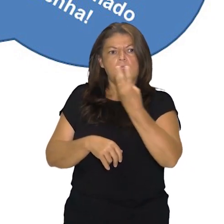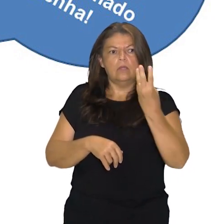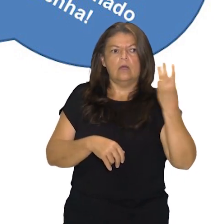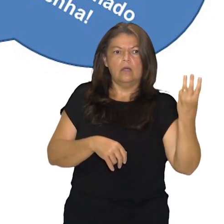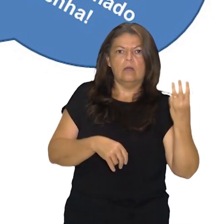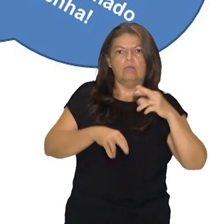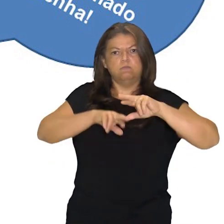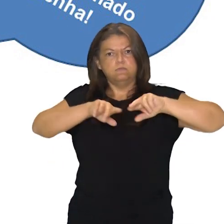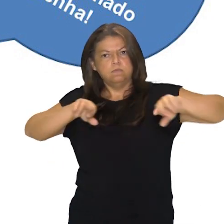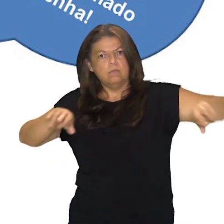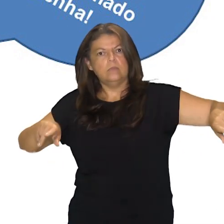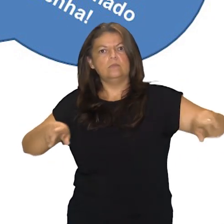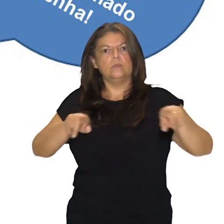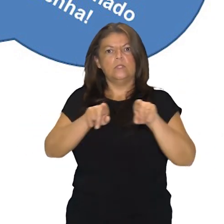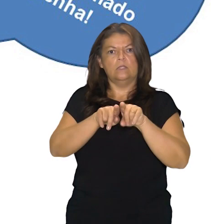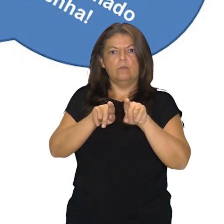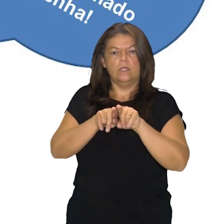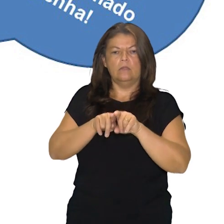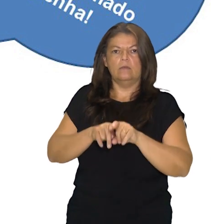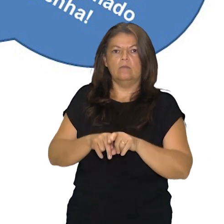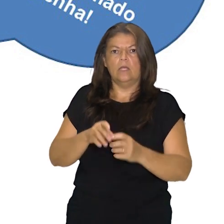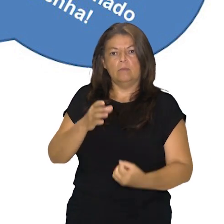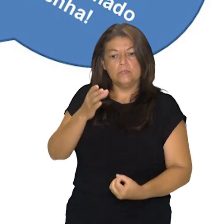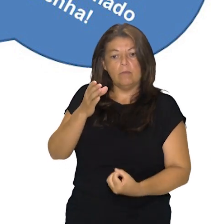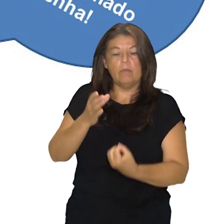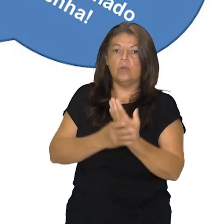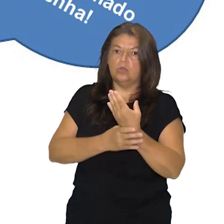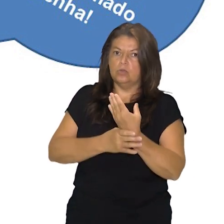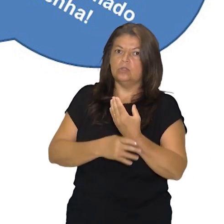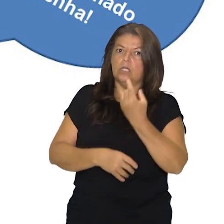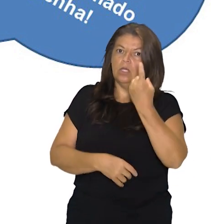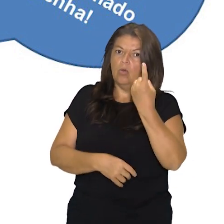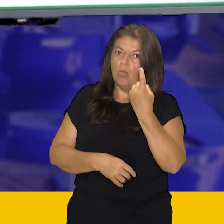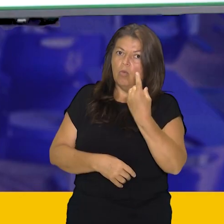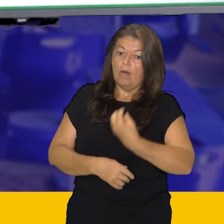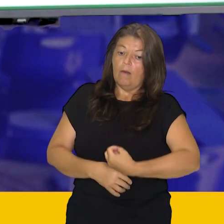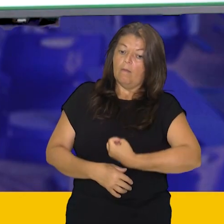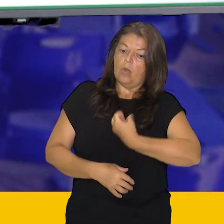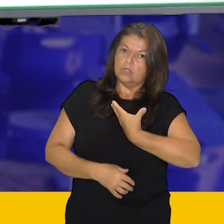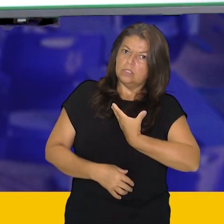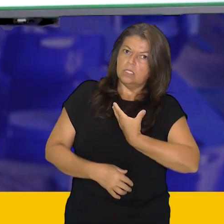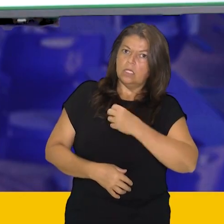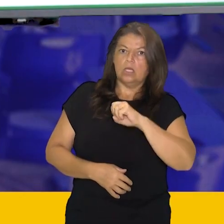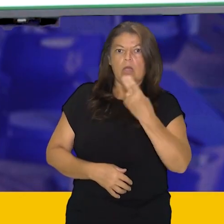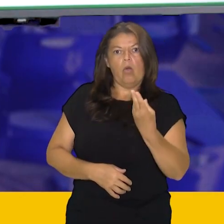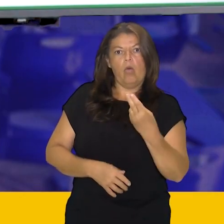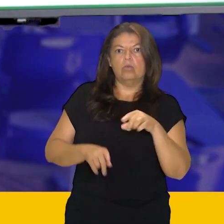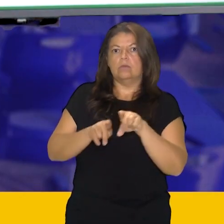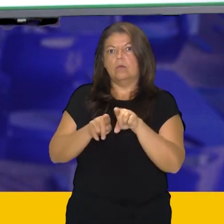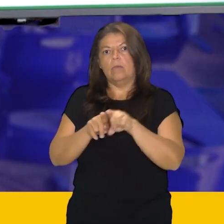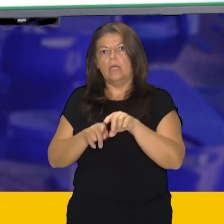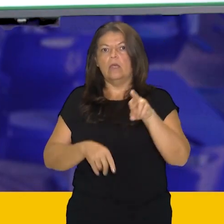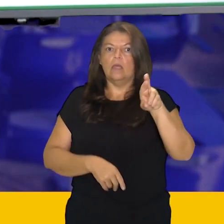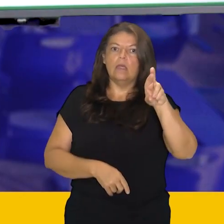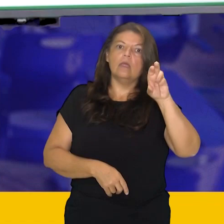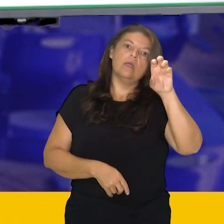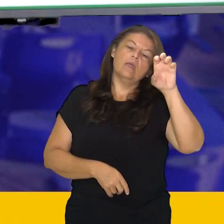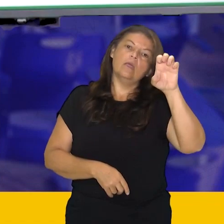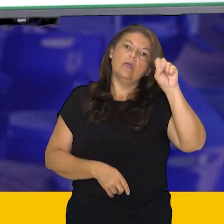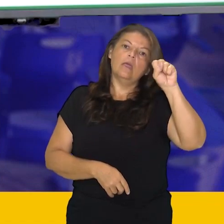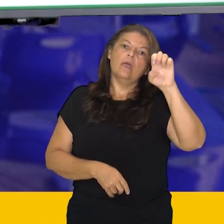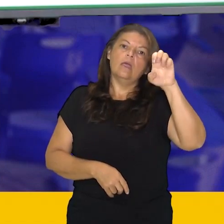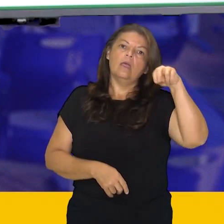para fundamentar melhor essa resenha que vocês estão produzindo, mas não se preocupem, nós estamos produzindo resenhas aí